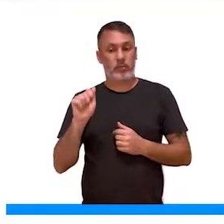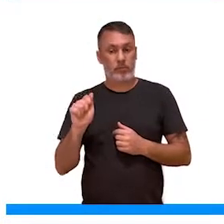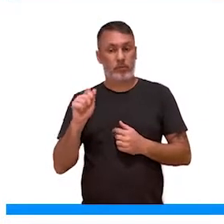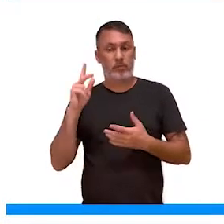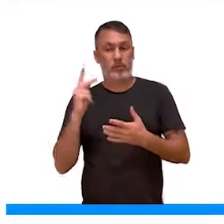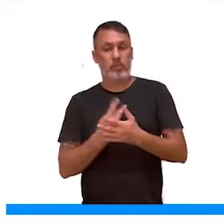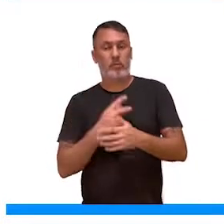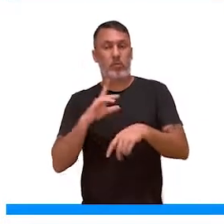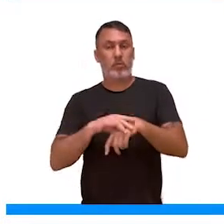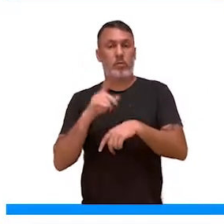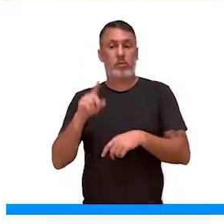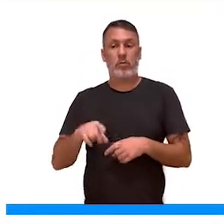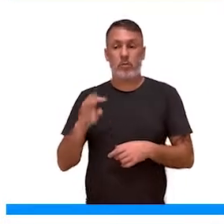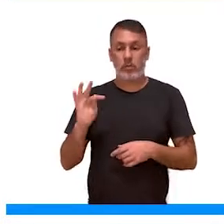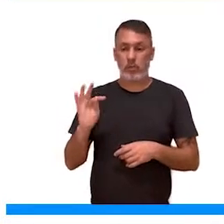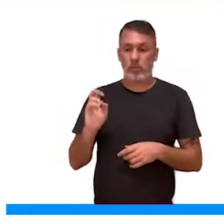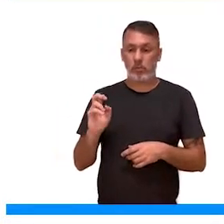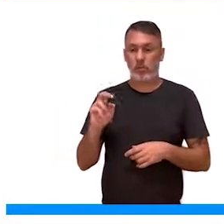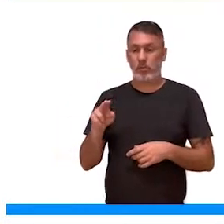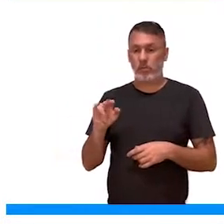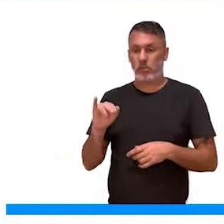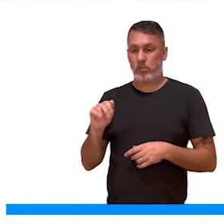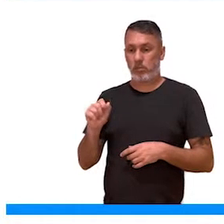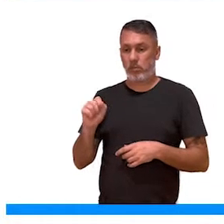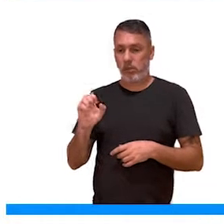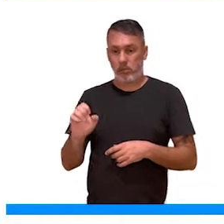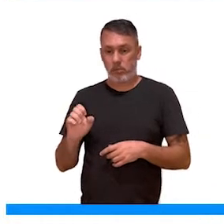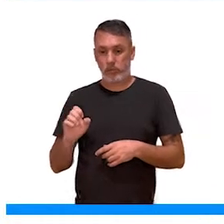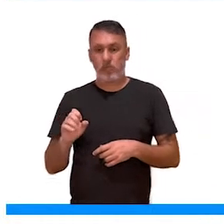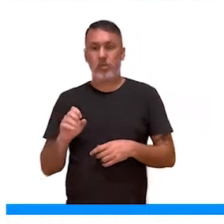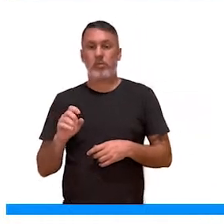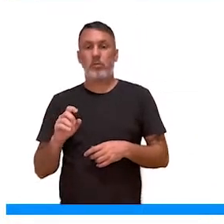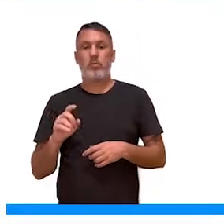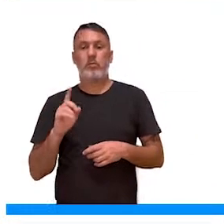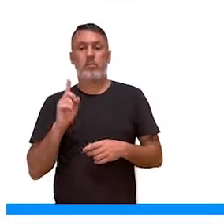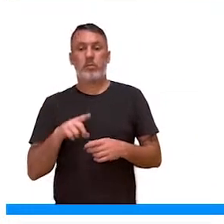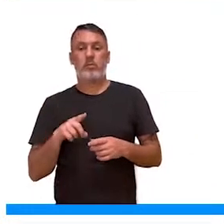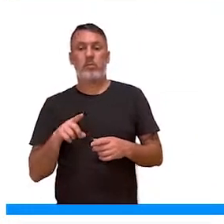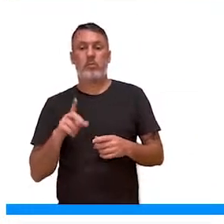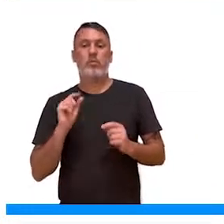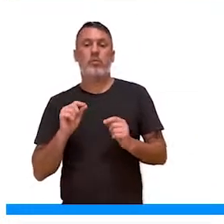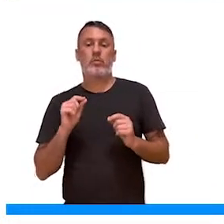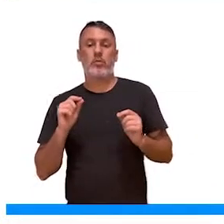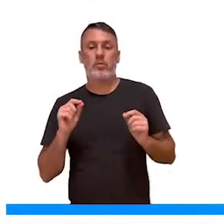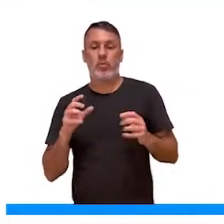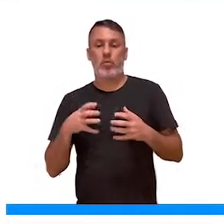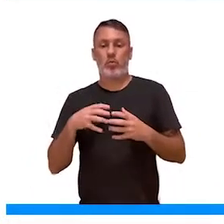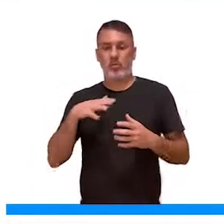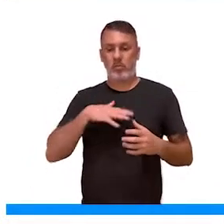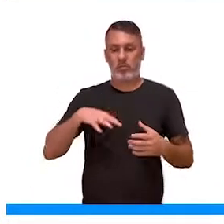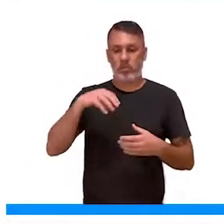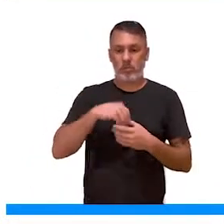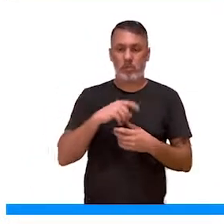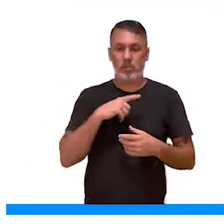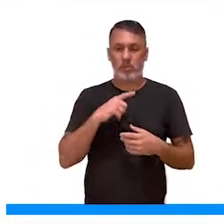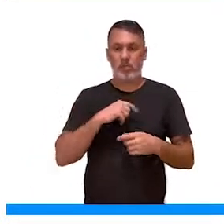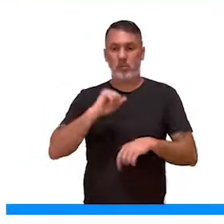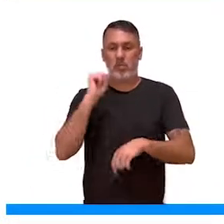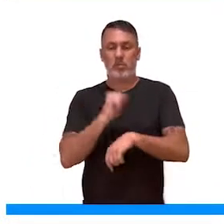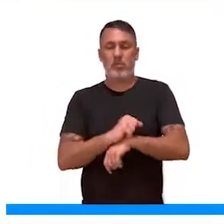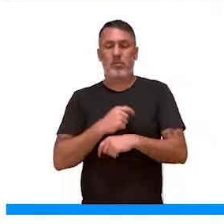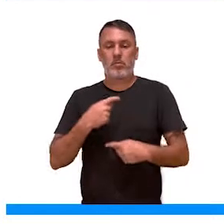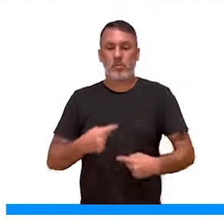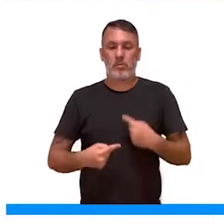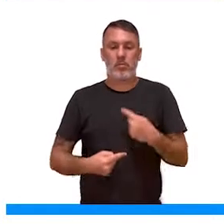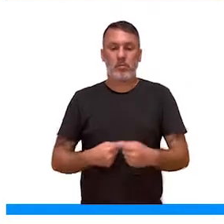Temos a tênia, que pode ser a tênia solium e saginata, são plateumintos, né, são vermes plateumintos, que